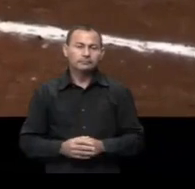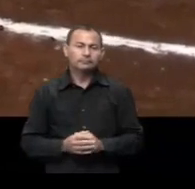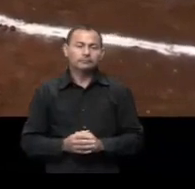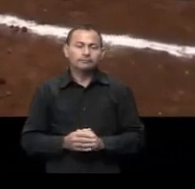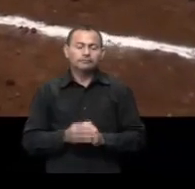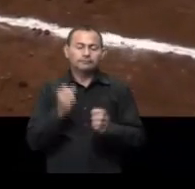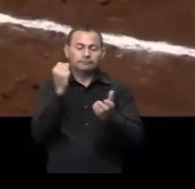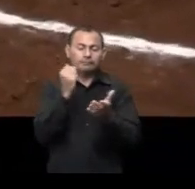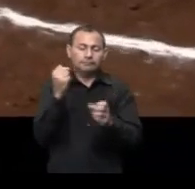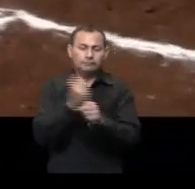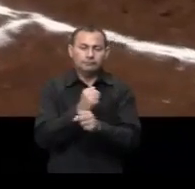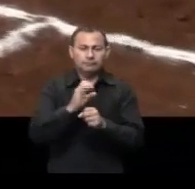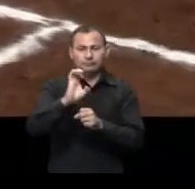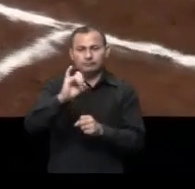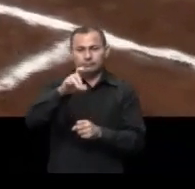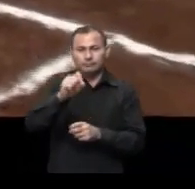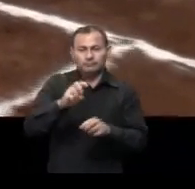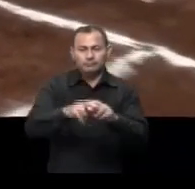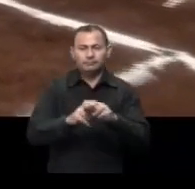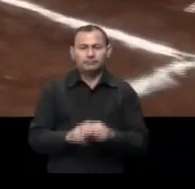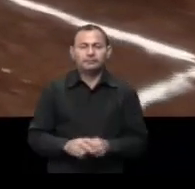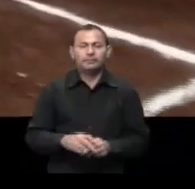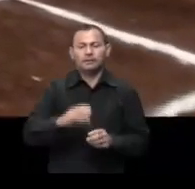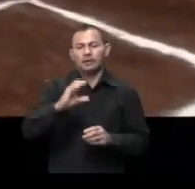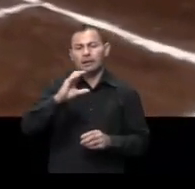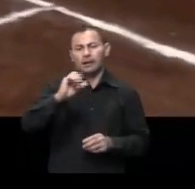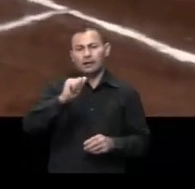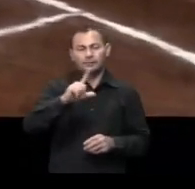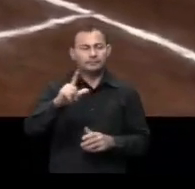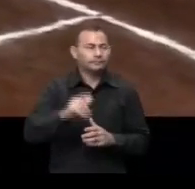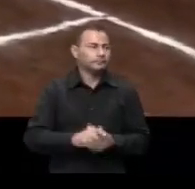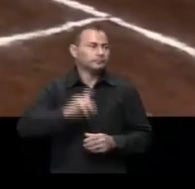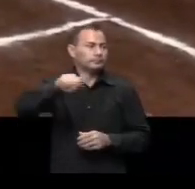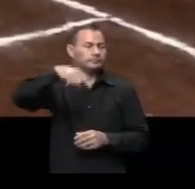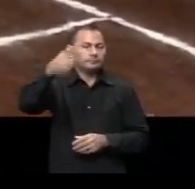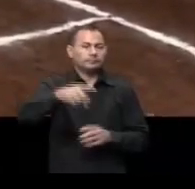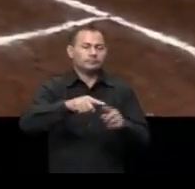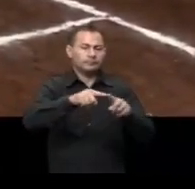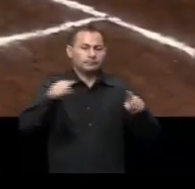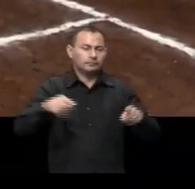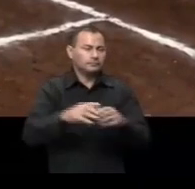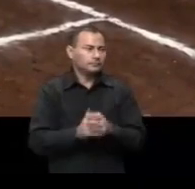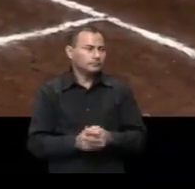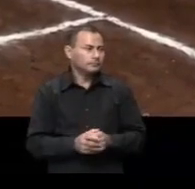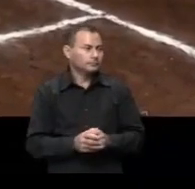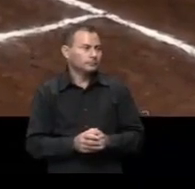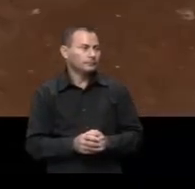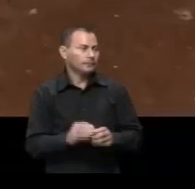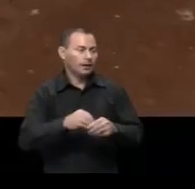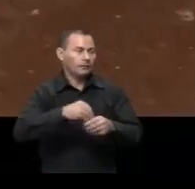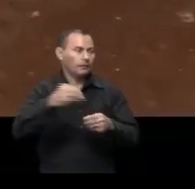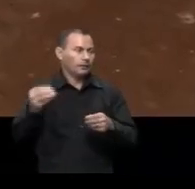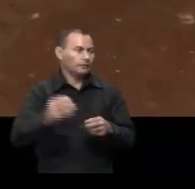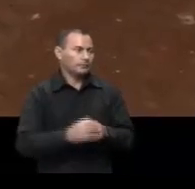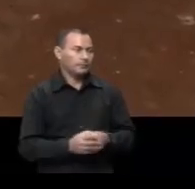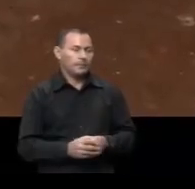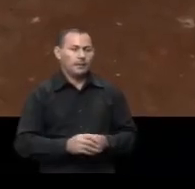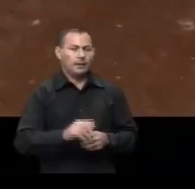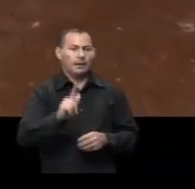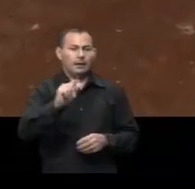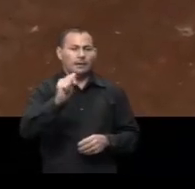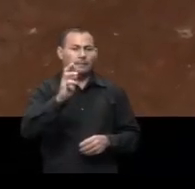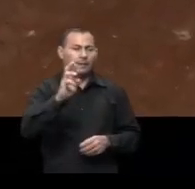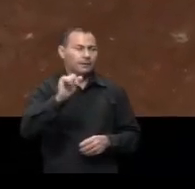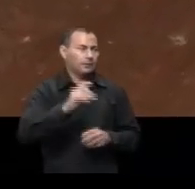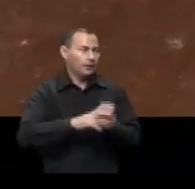E marcou os eixos com a cal. Depois ele puxou um gabarito para fora desse